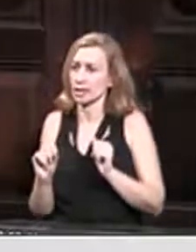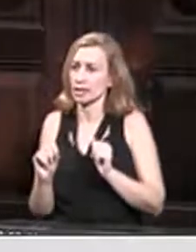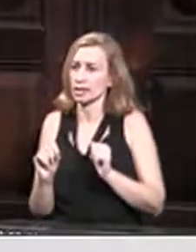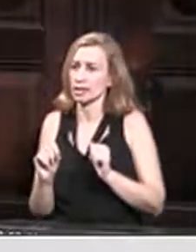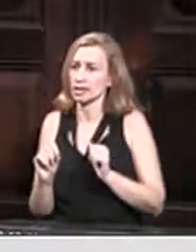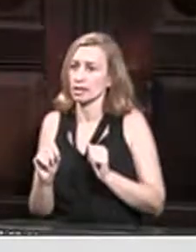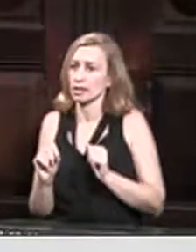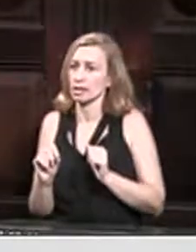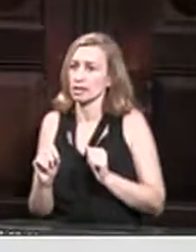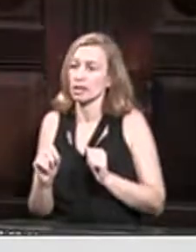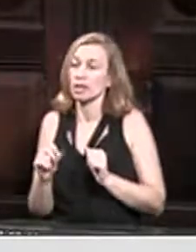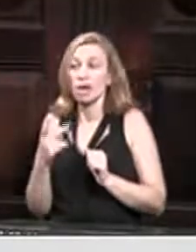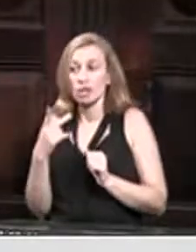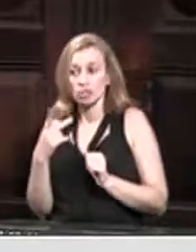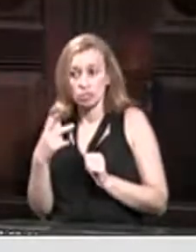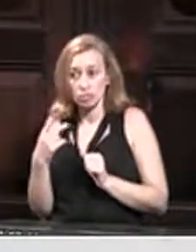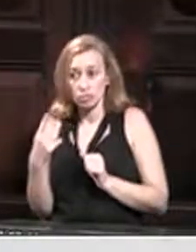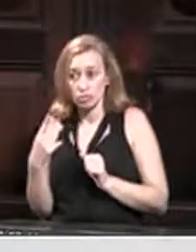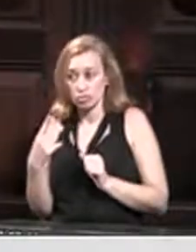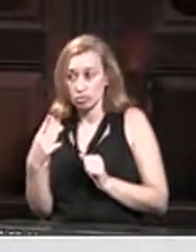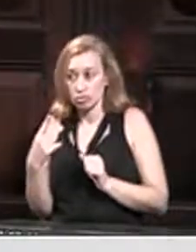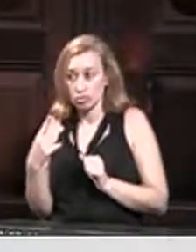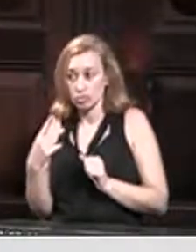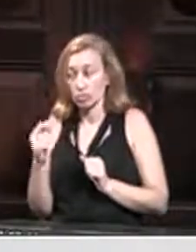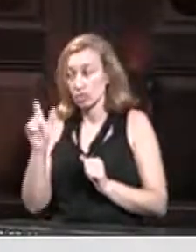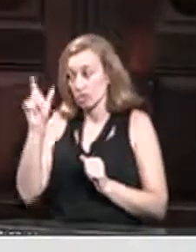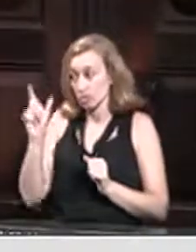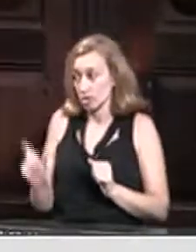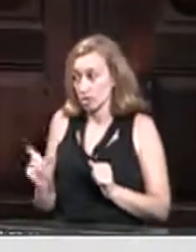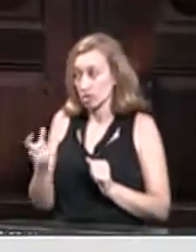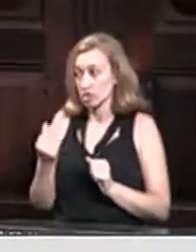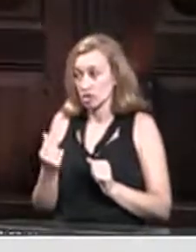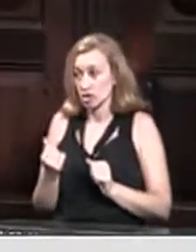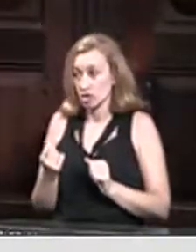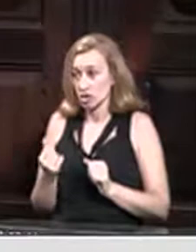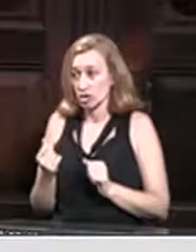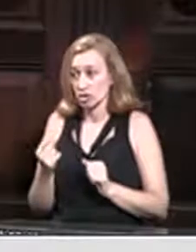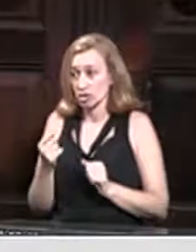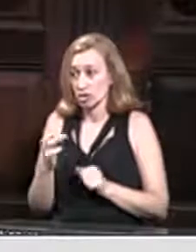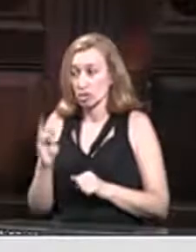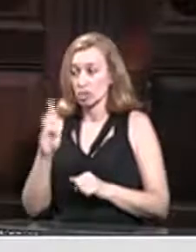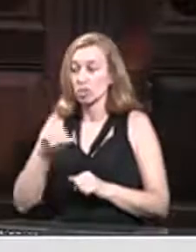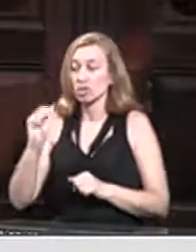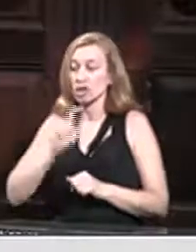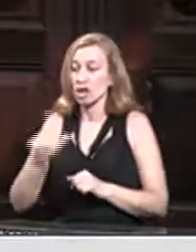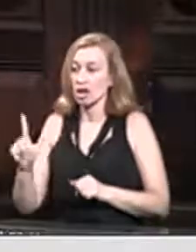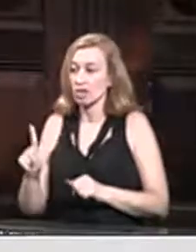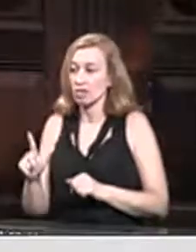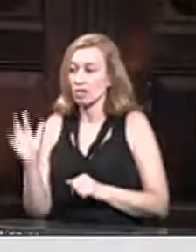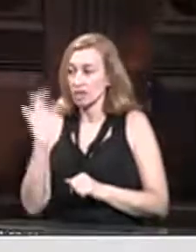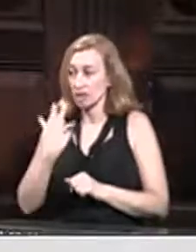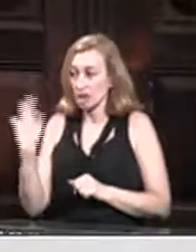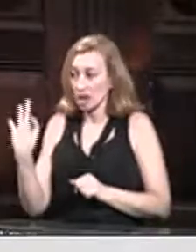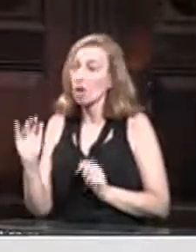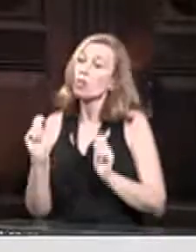a sua atribuição no Supremo Tribunal Federal, é possível